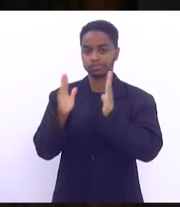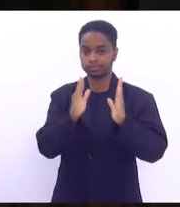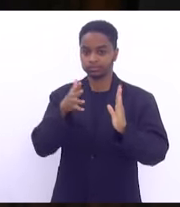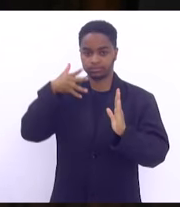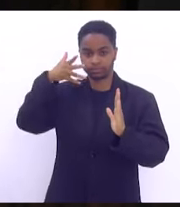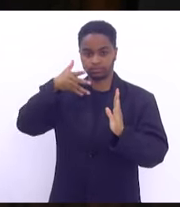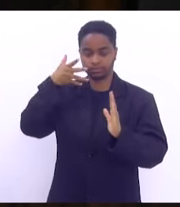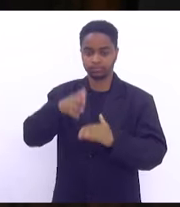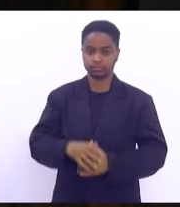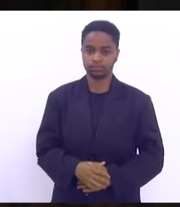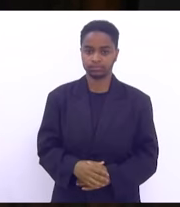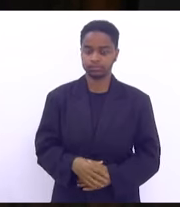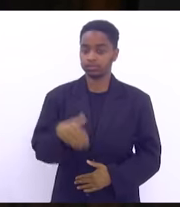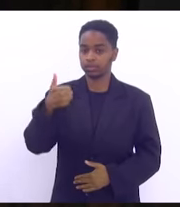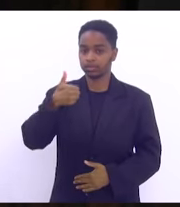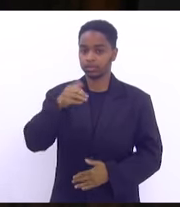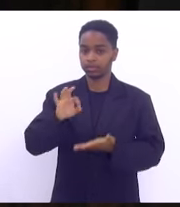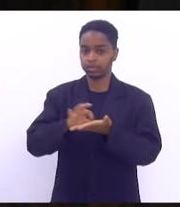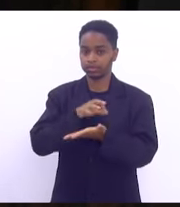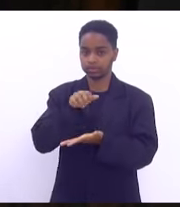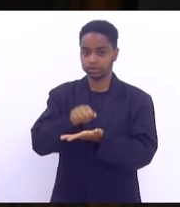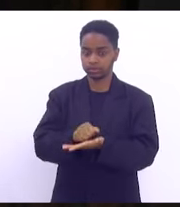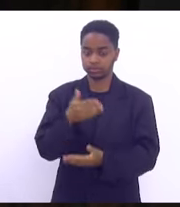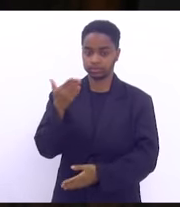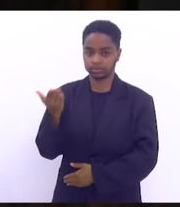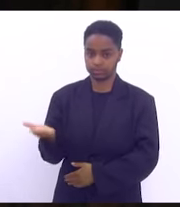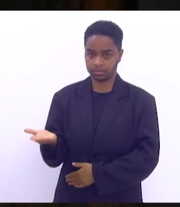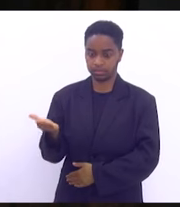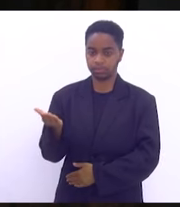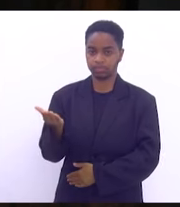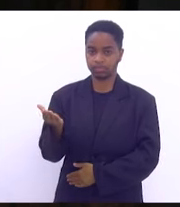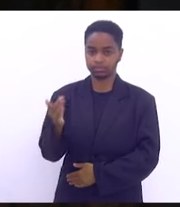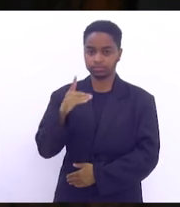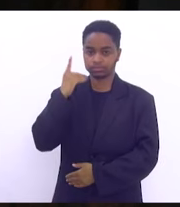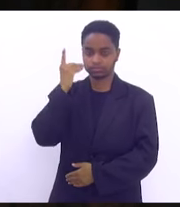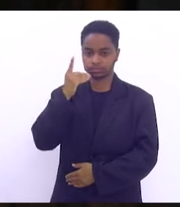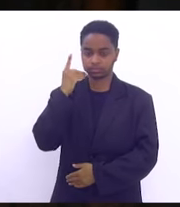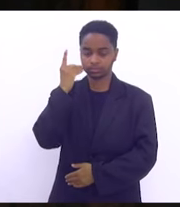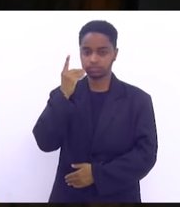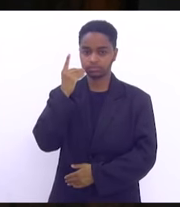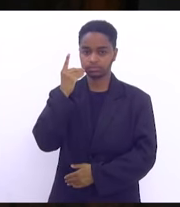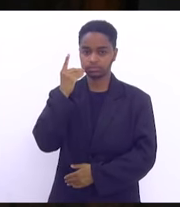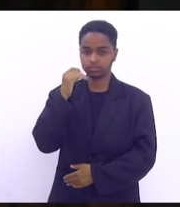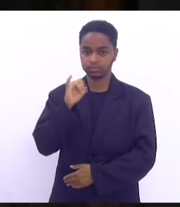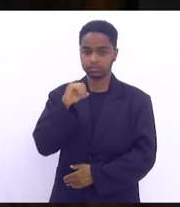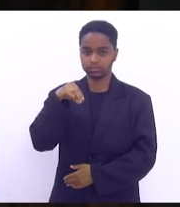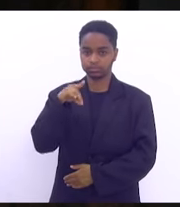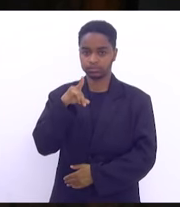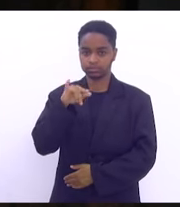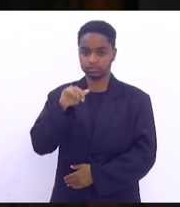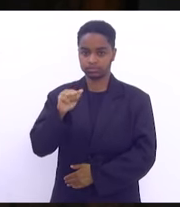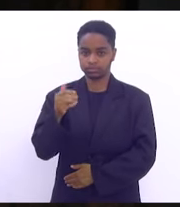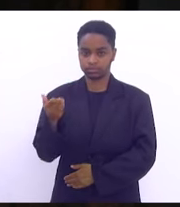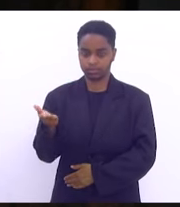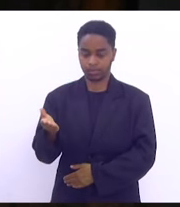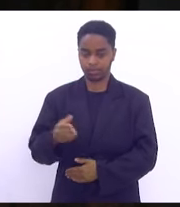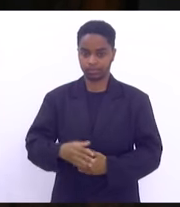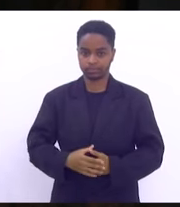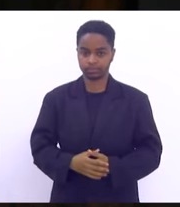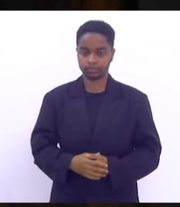inicial. A primeira oradora inscrita é a nobre deputada Índia